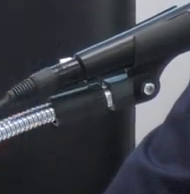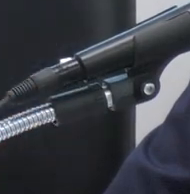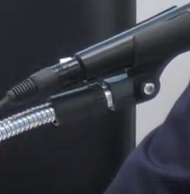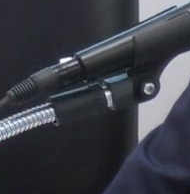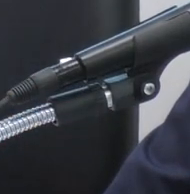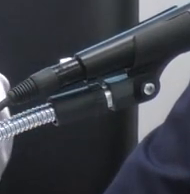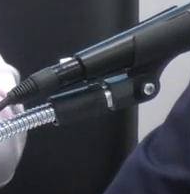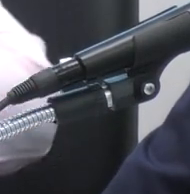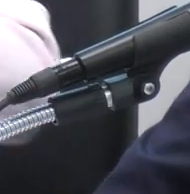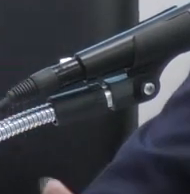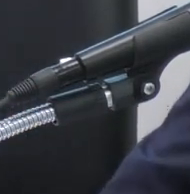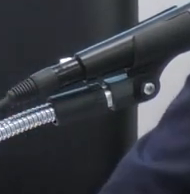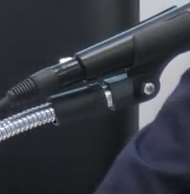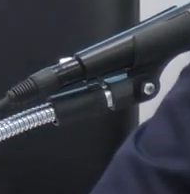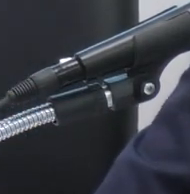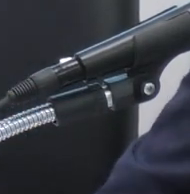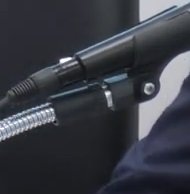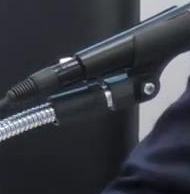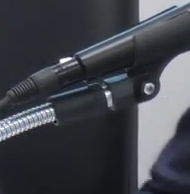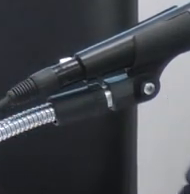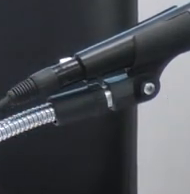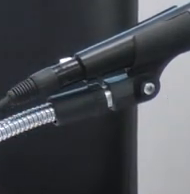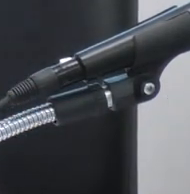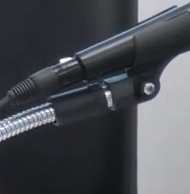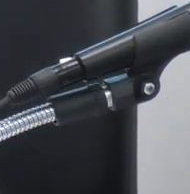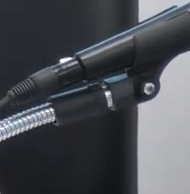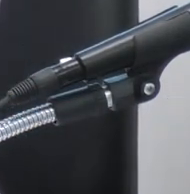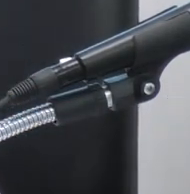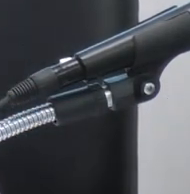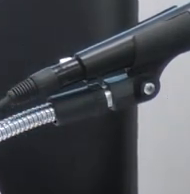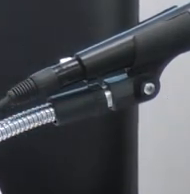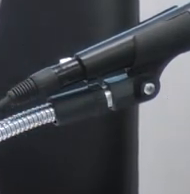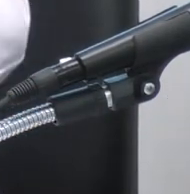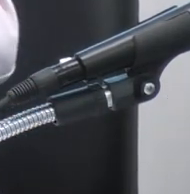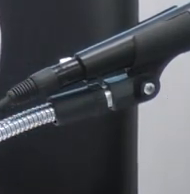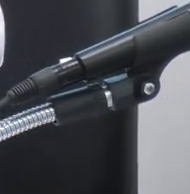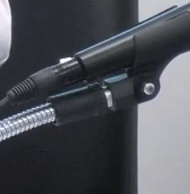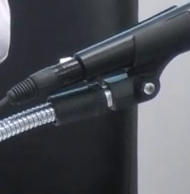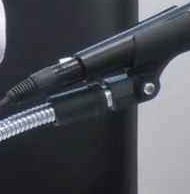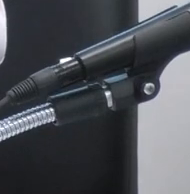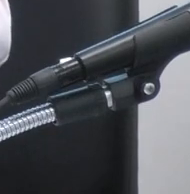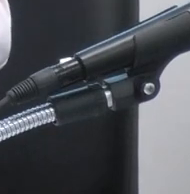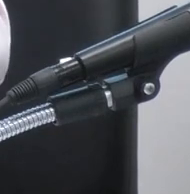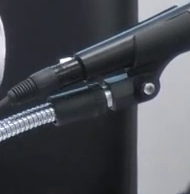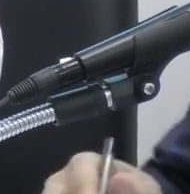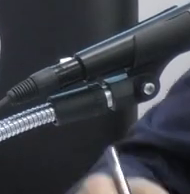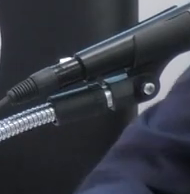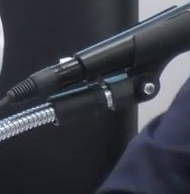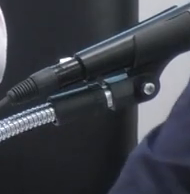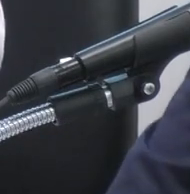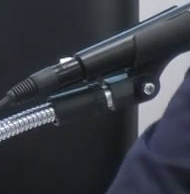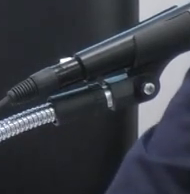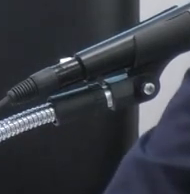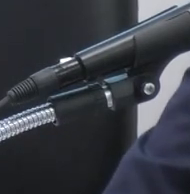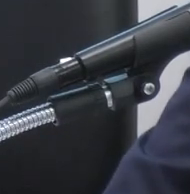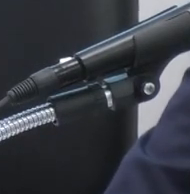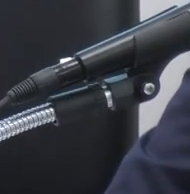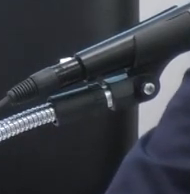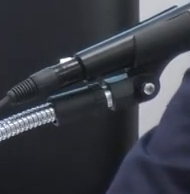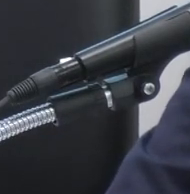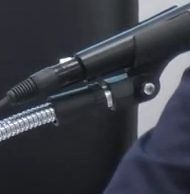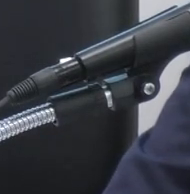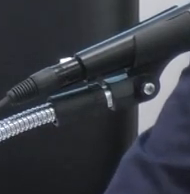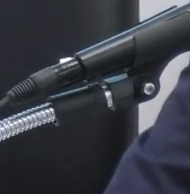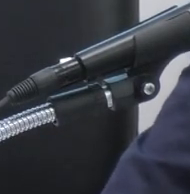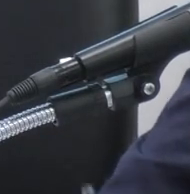O que é transportado naqueles navios todos que tem ali? Será que é só transportado aquilo que... Ah, então, a Marinha tem